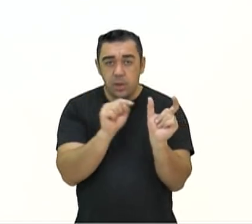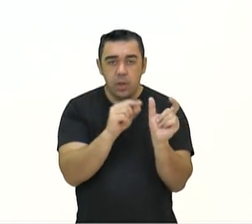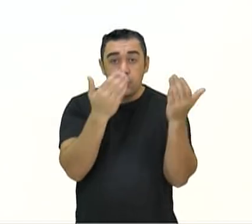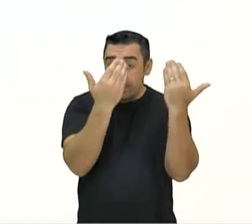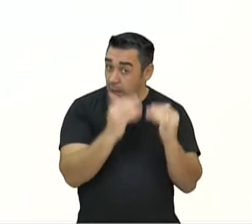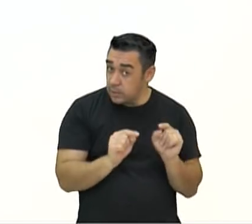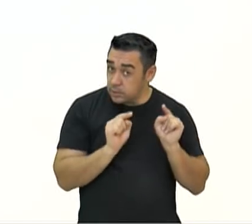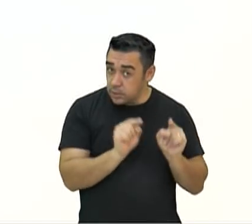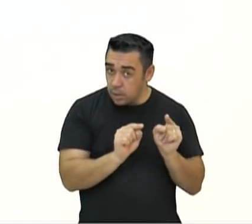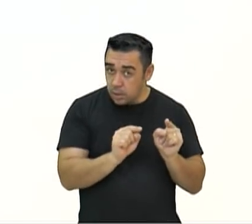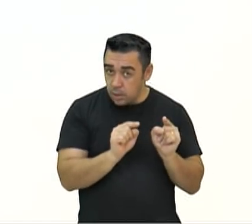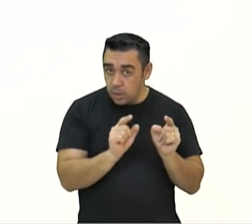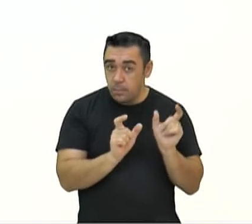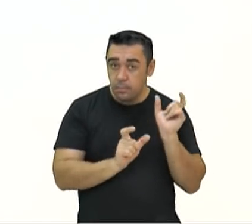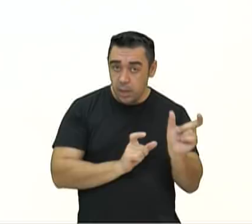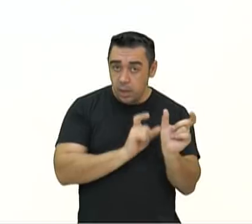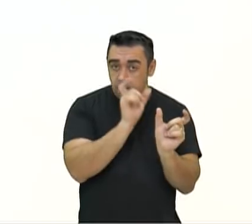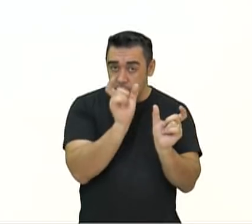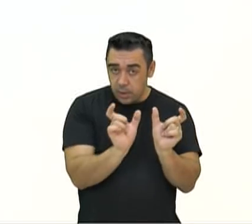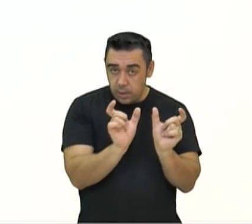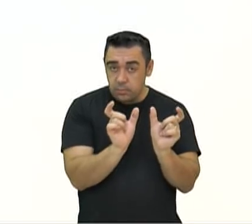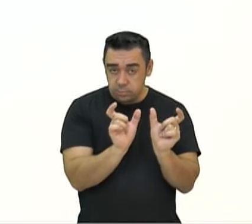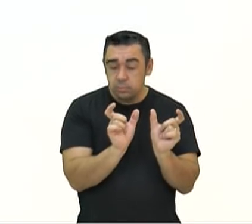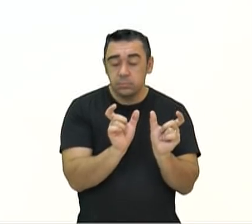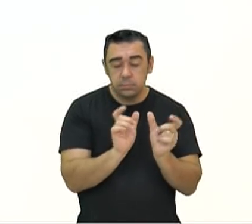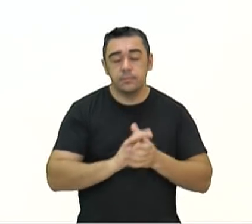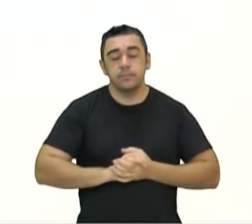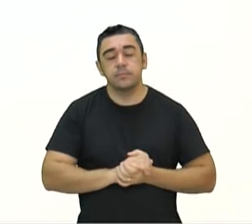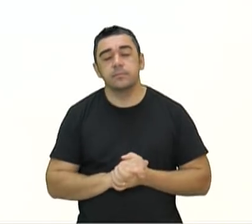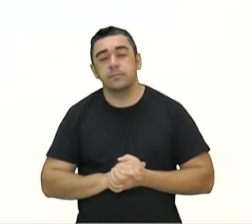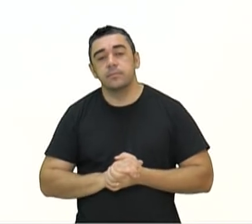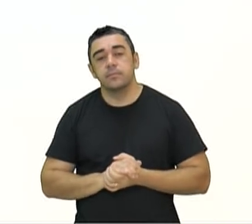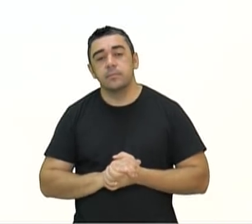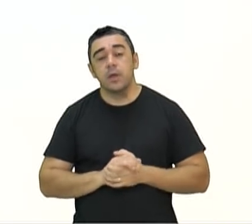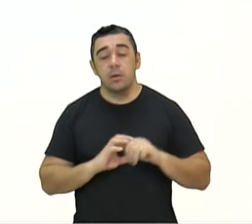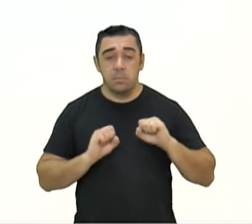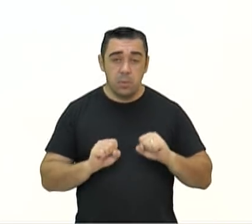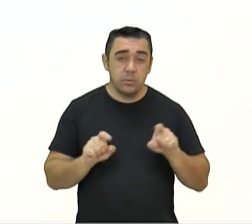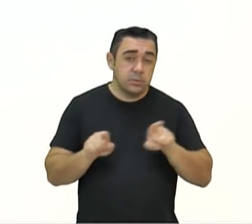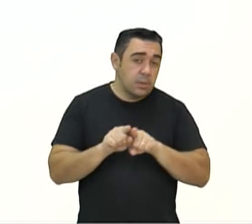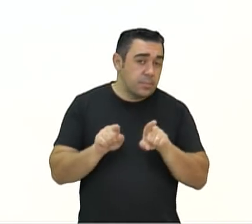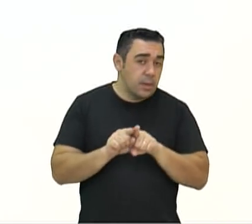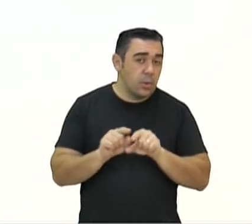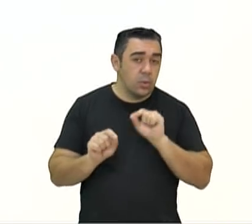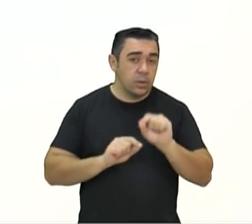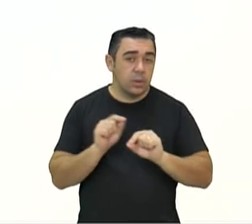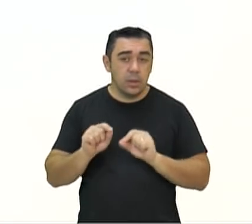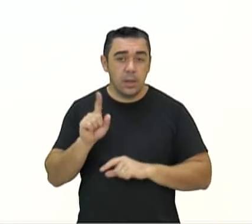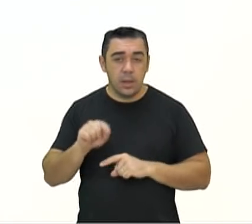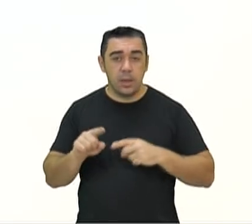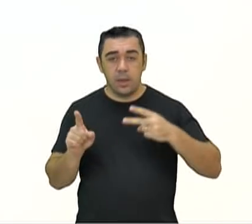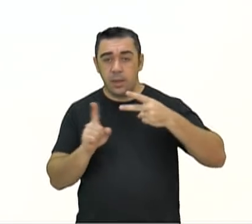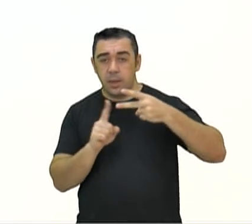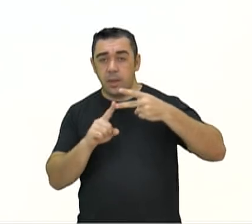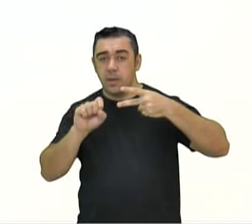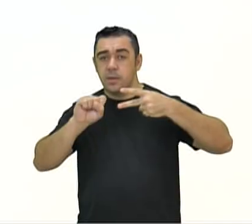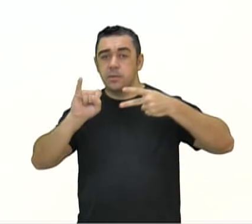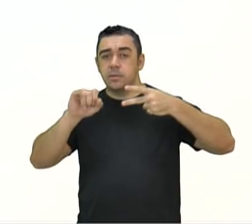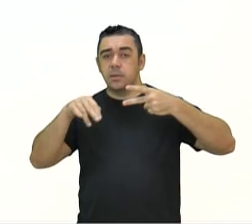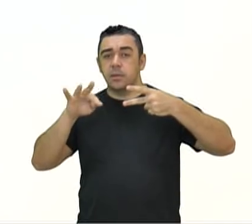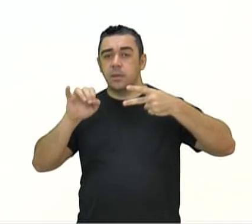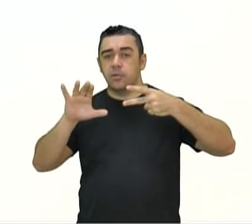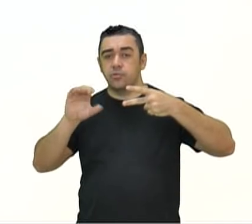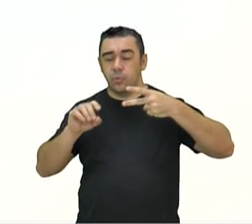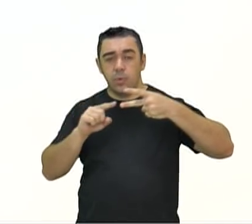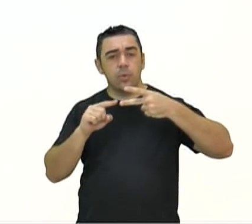analítico, usando duas palavras, um advérbio mais um adjetivo. Posso ter também o grau superlativo absoluto sintético, pessoal.